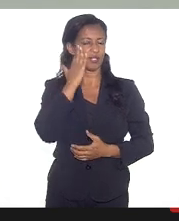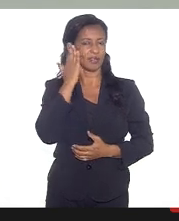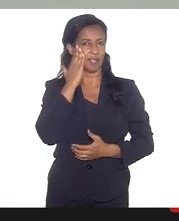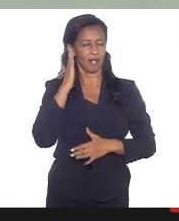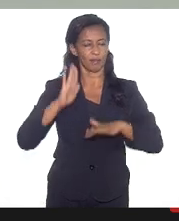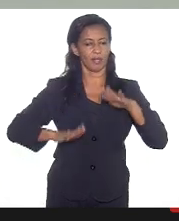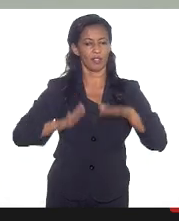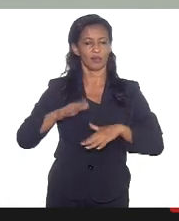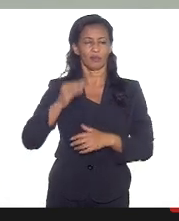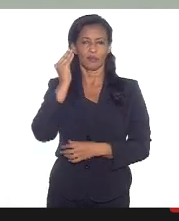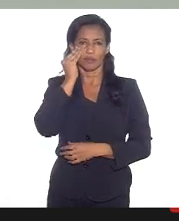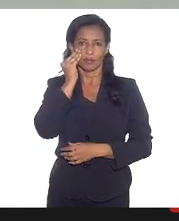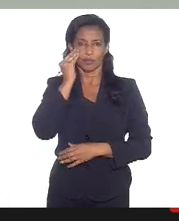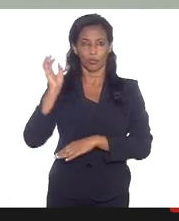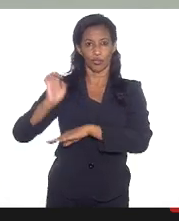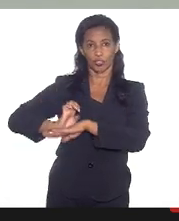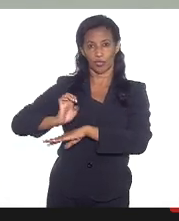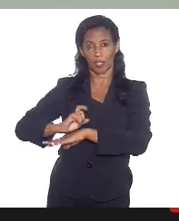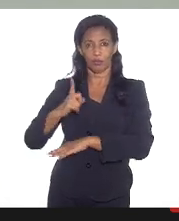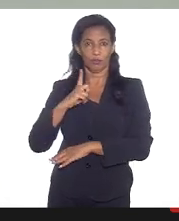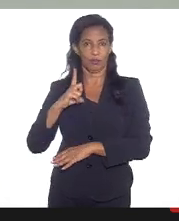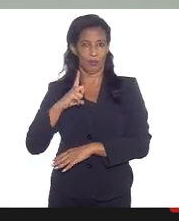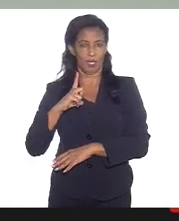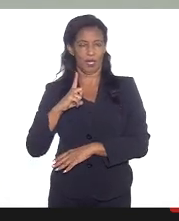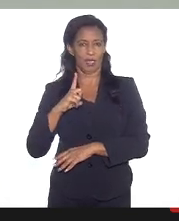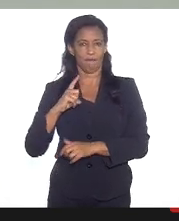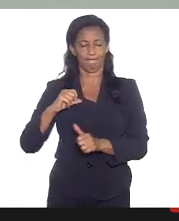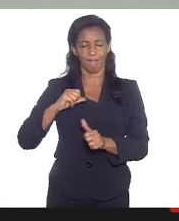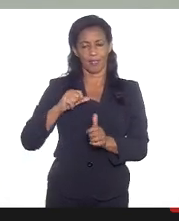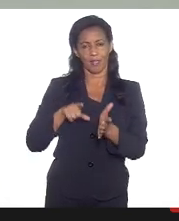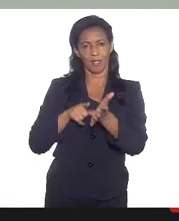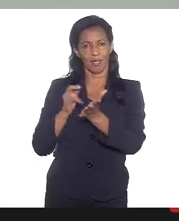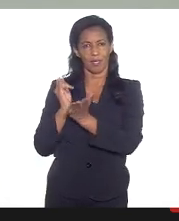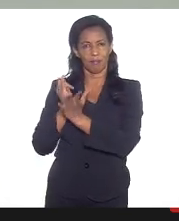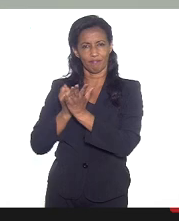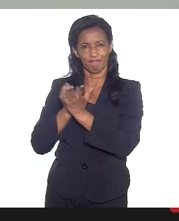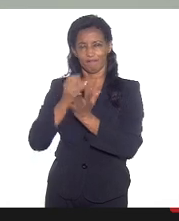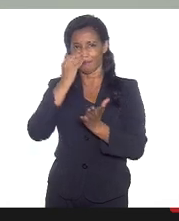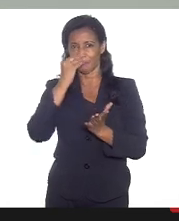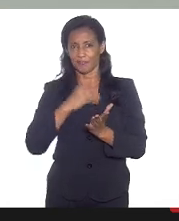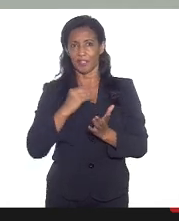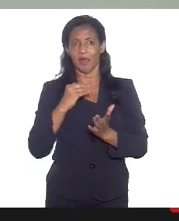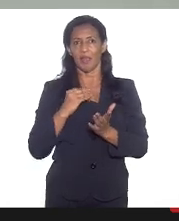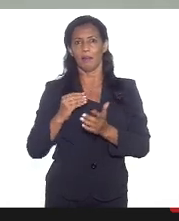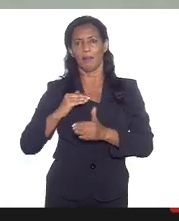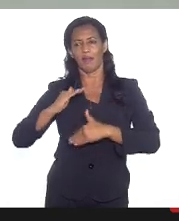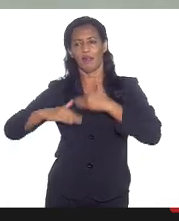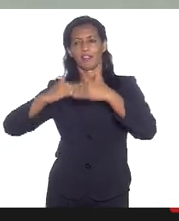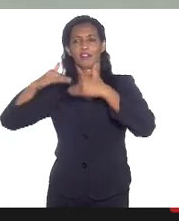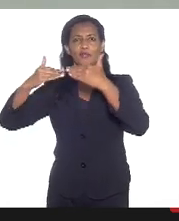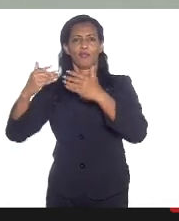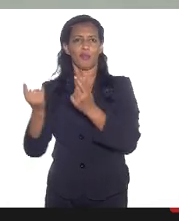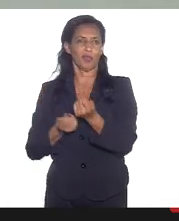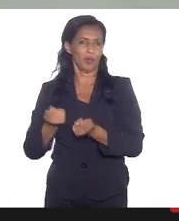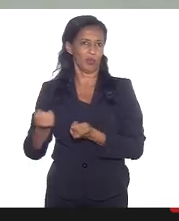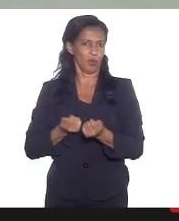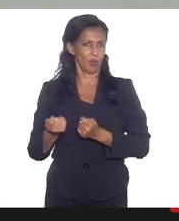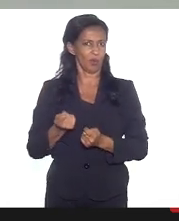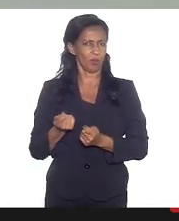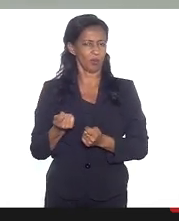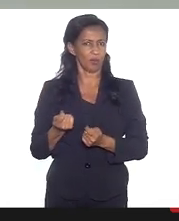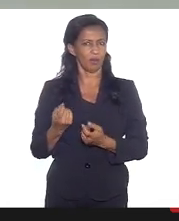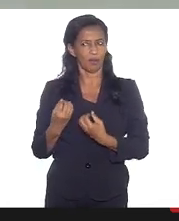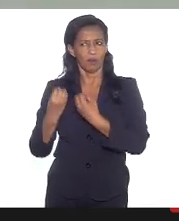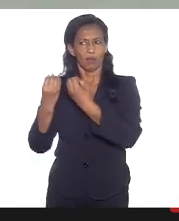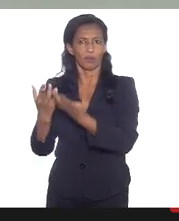vezes, a experiência que o Estado tem em mexer no sistema tributário, renunciar à receita para promover desenvolvimento econômico, não levou